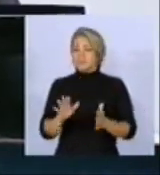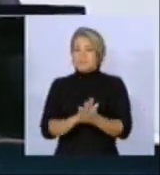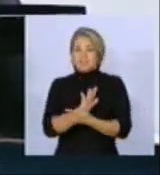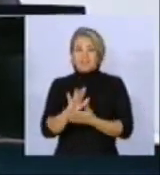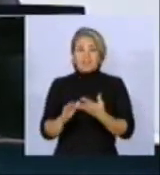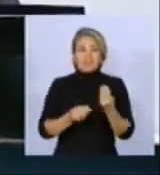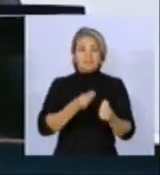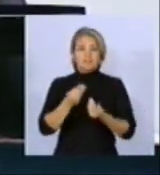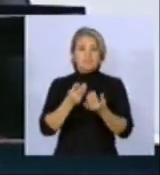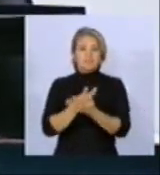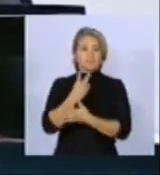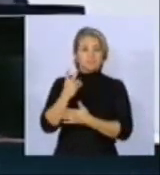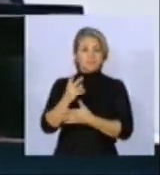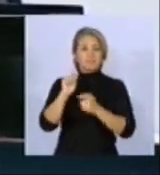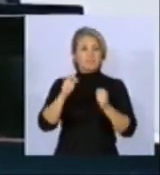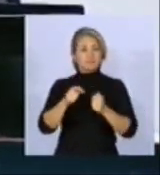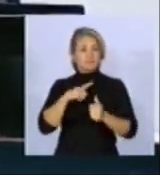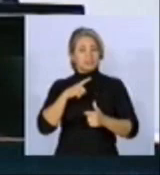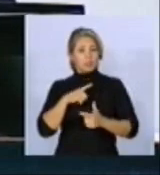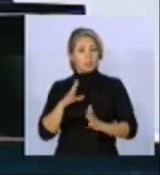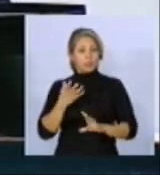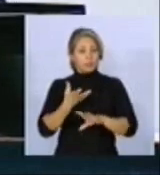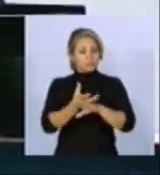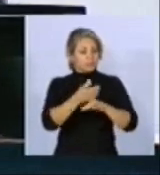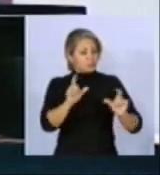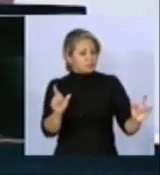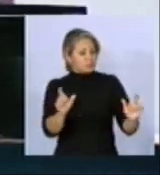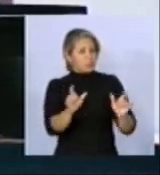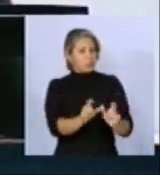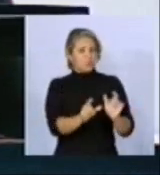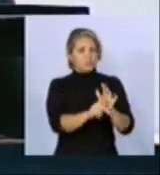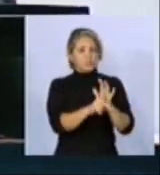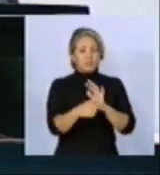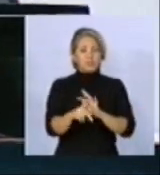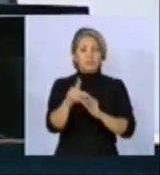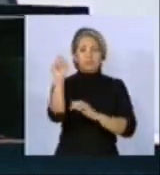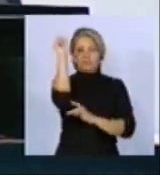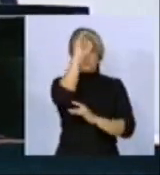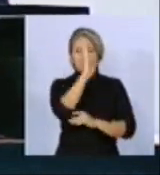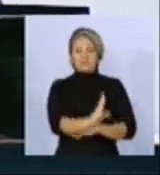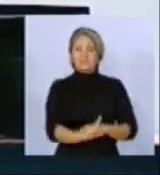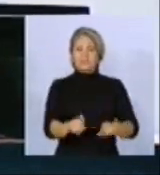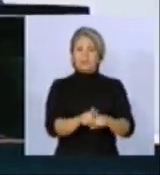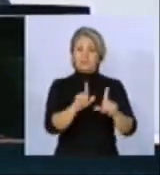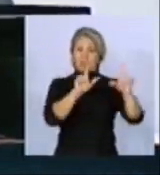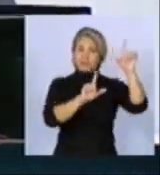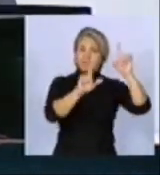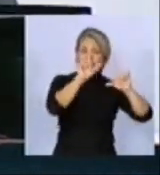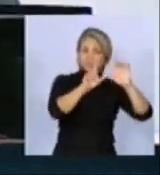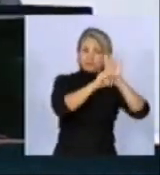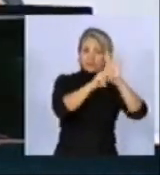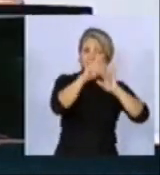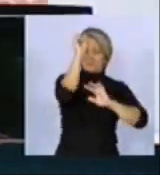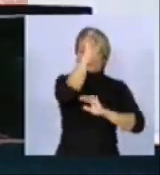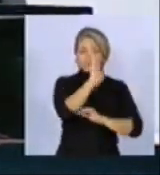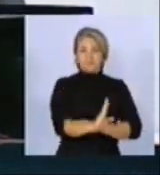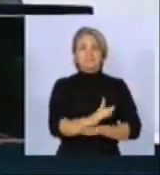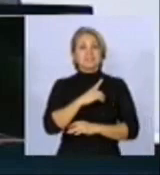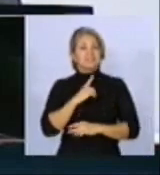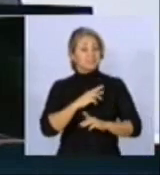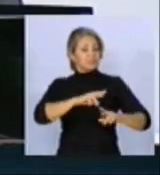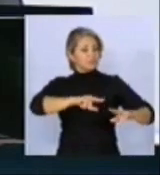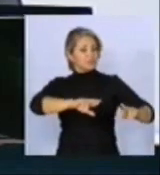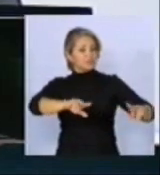se ele poderia prover um conteúdo mínimo nacional às televisões brasileiras e vamos ter também grandes